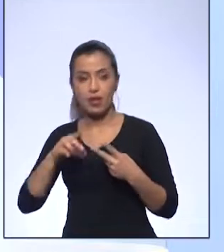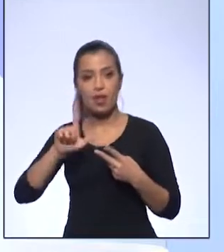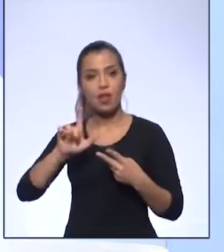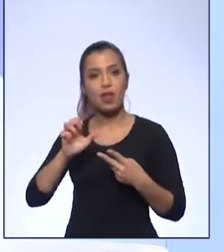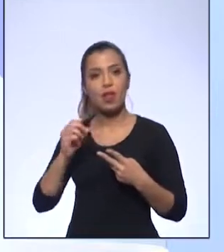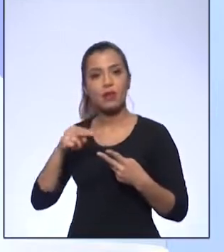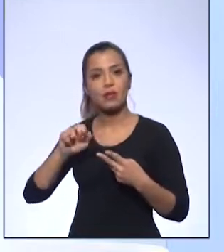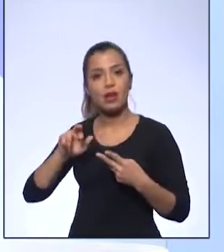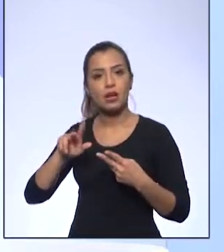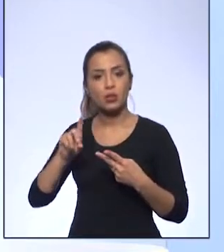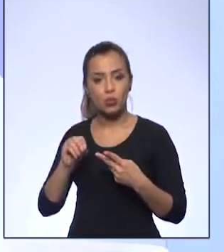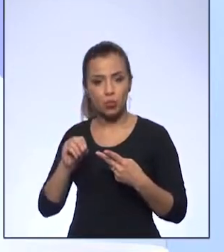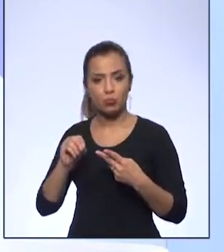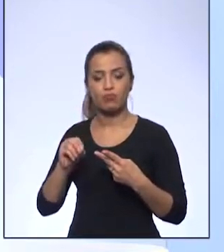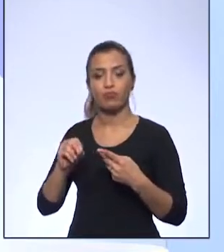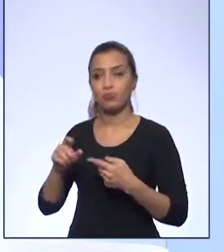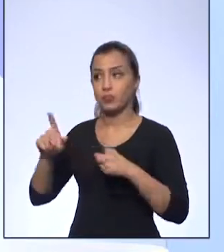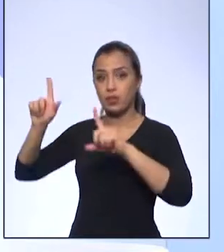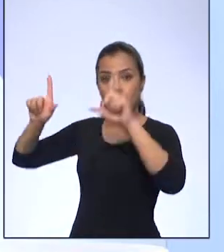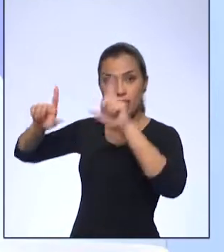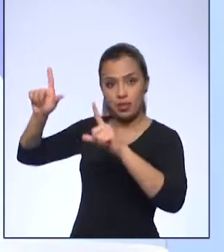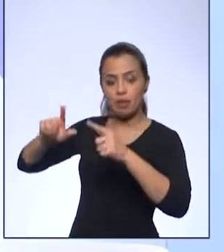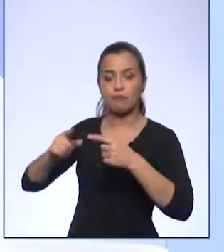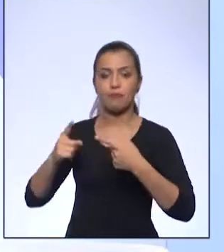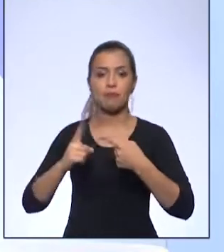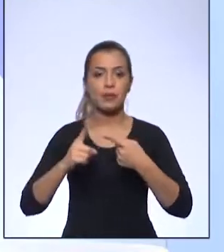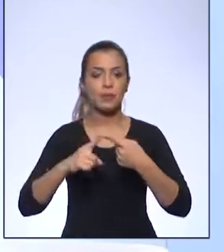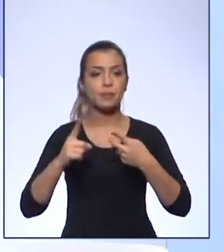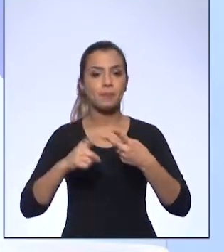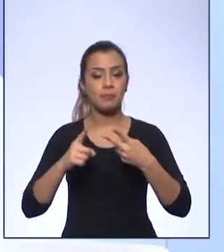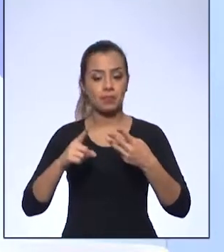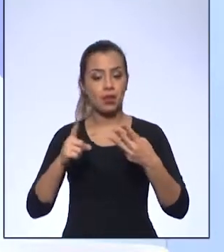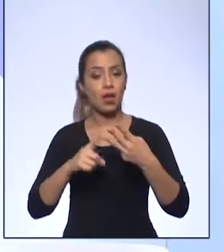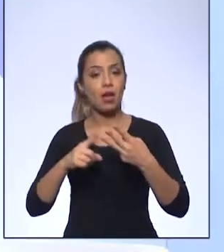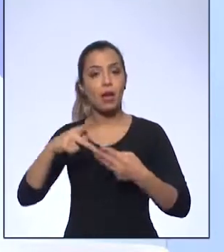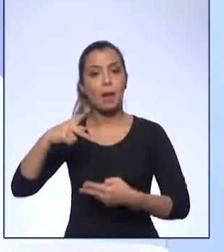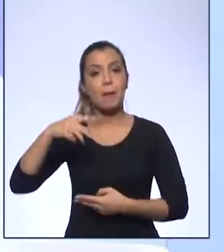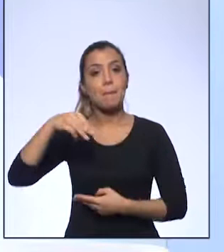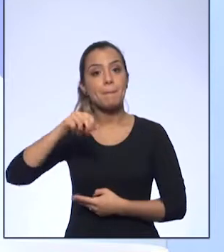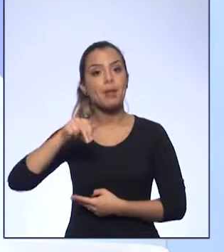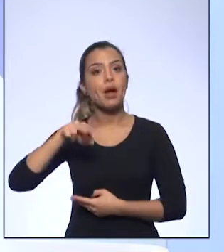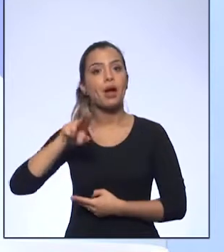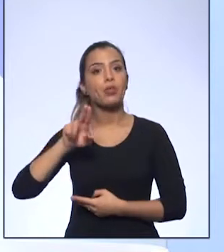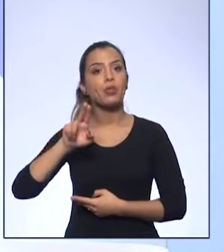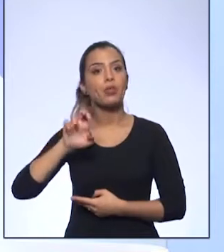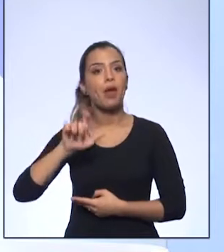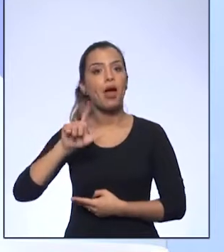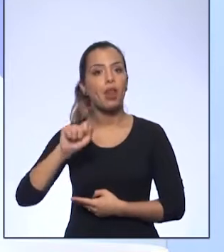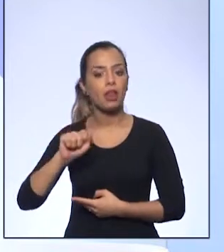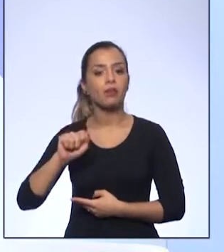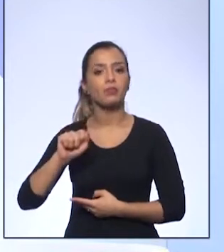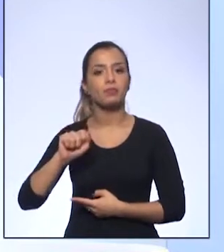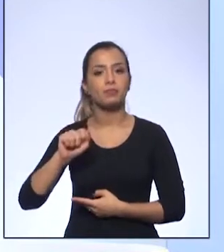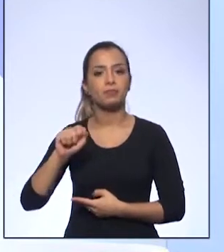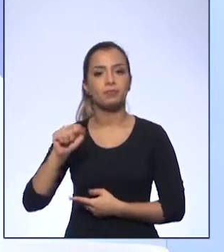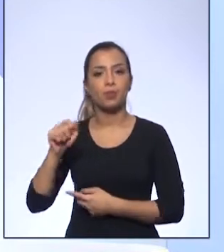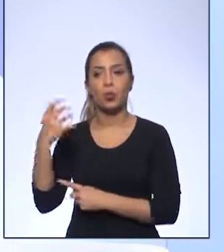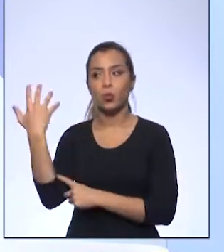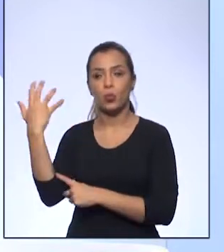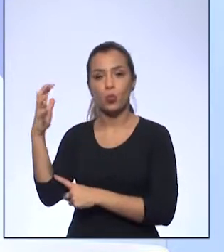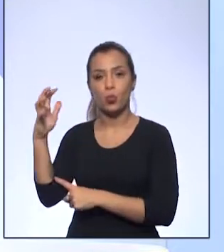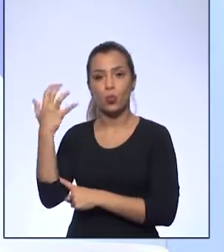vacuum cleaner, TV. A Pro Manuele, iron. A